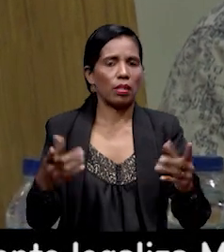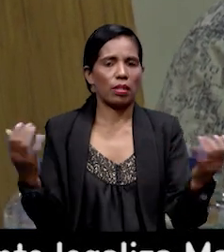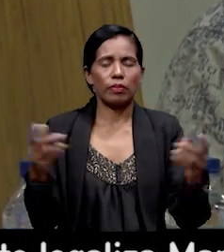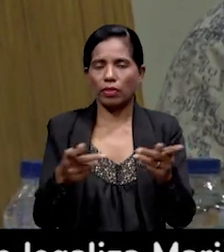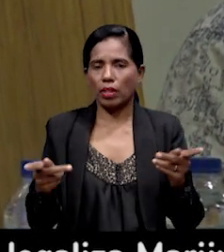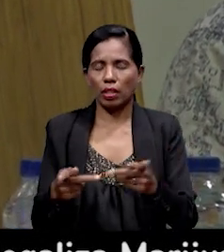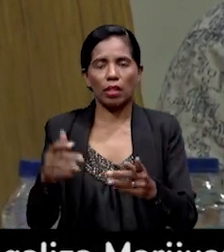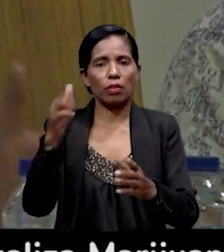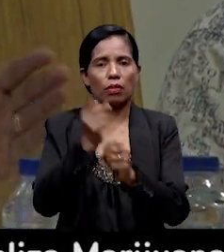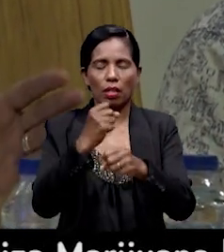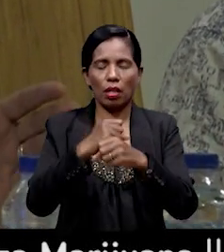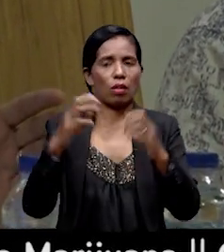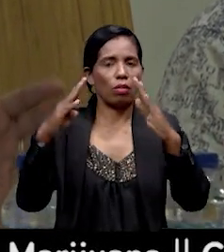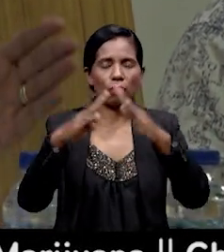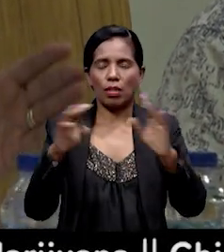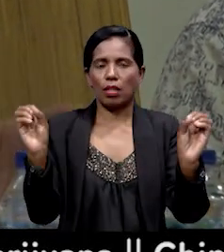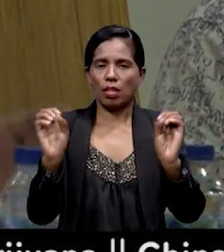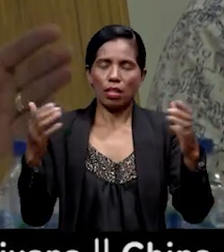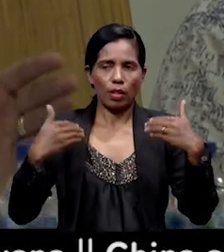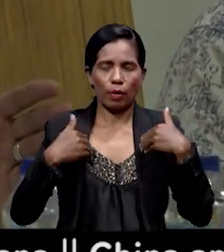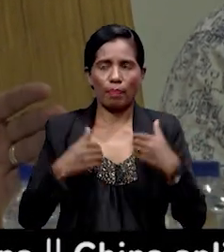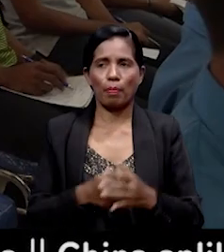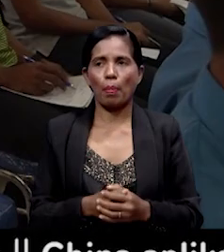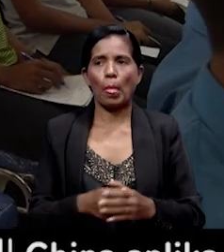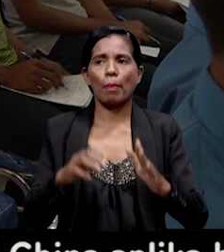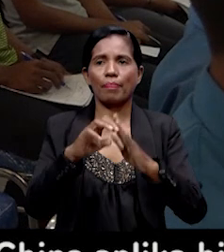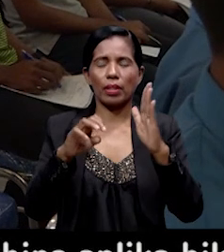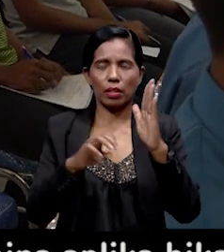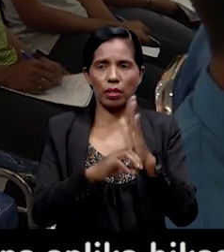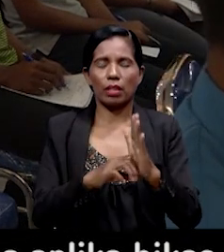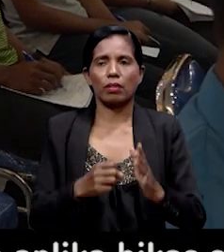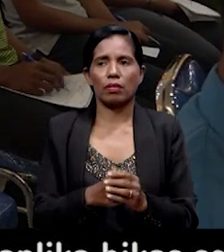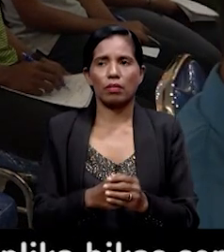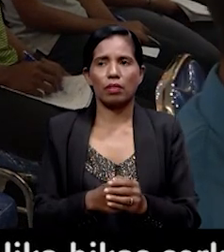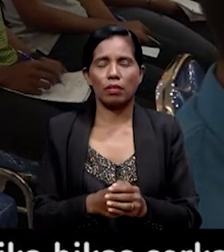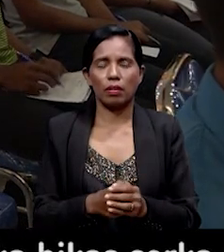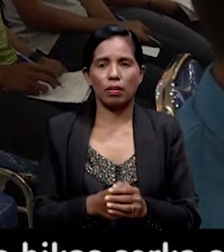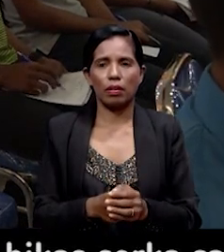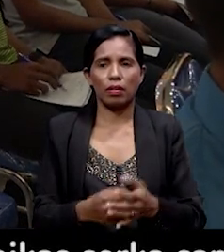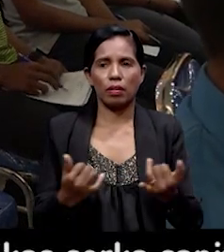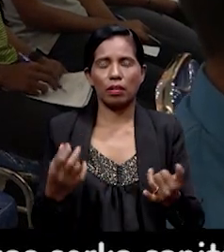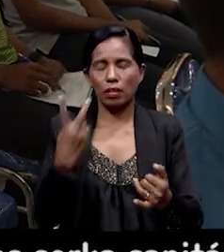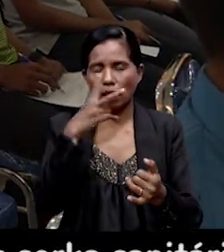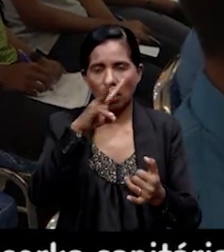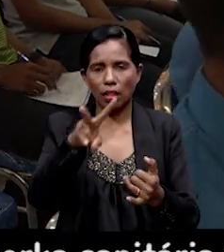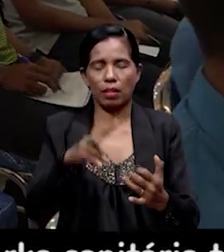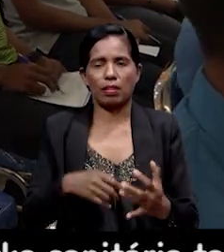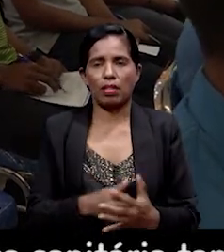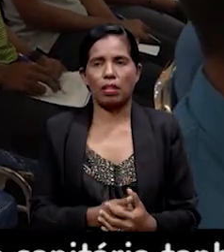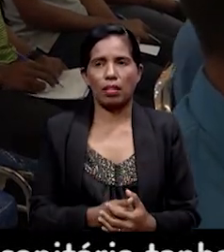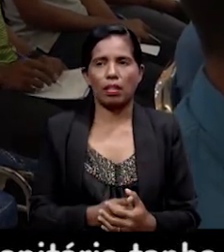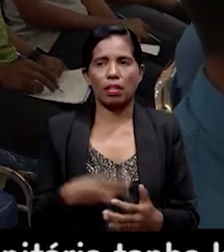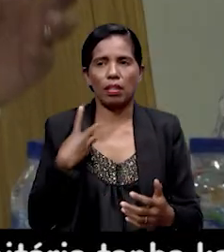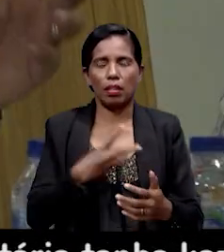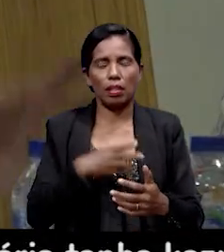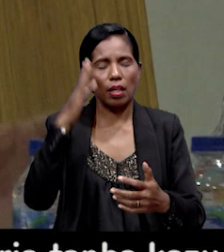o Guá, o Guá, o Guá, o Guá, o Guá, o Guá, o Guá, o Guá, o Guá, levantamentos, caristrais, via, e da tenda